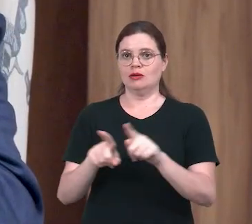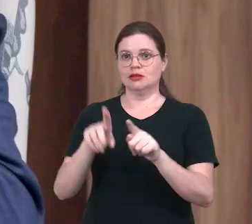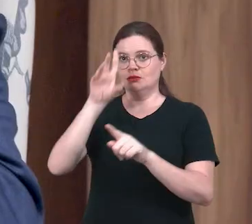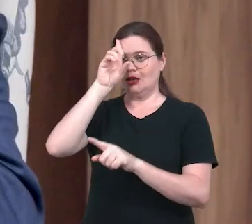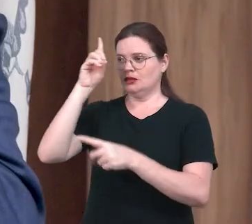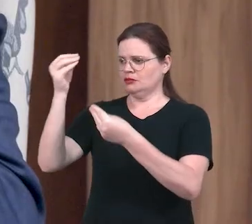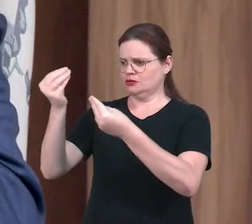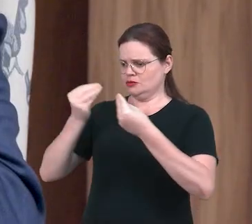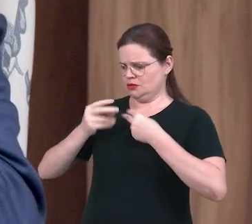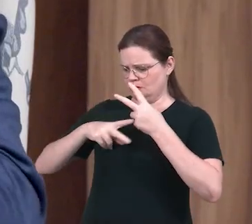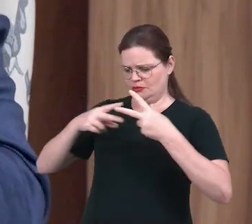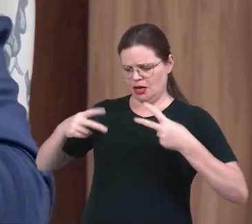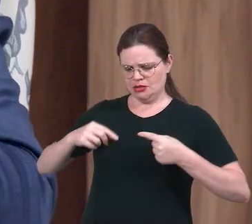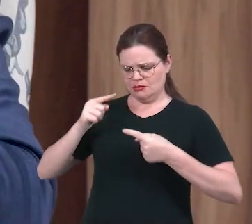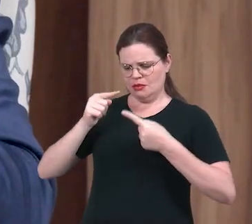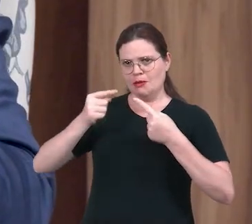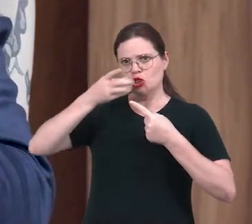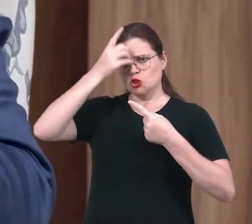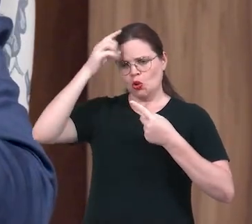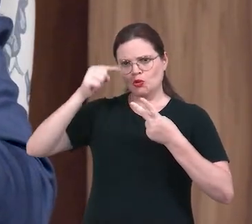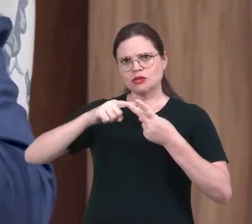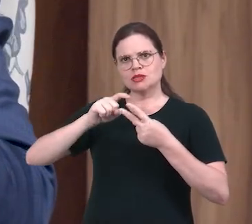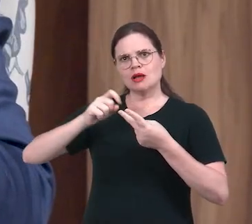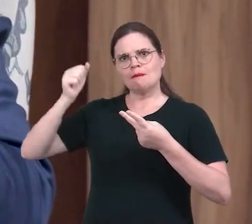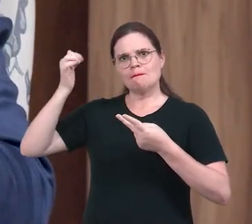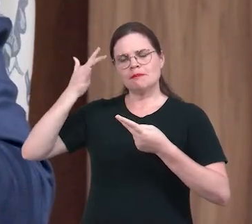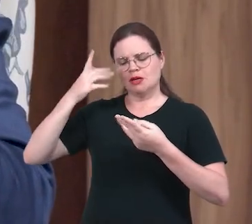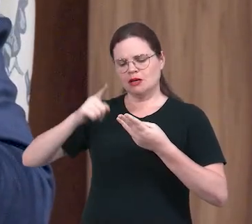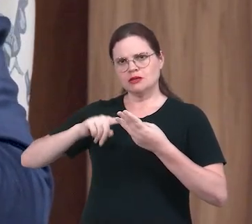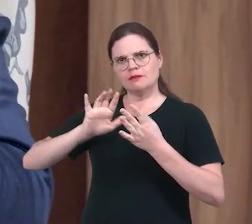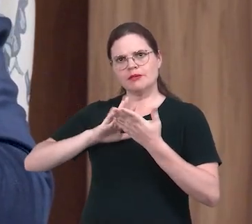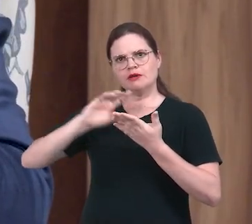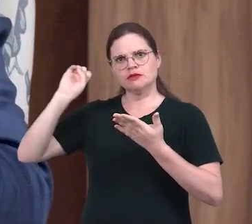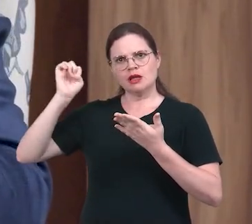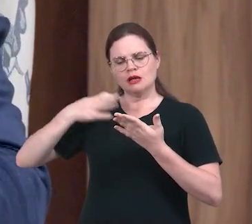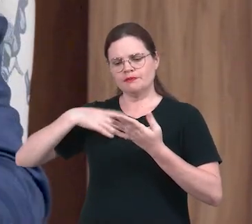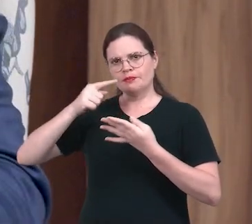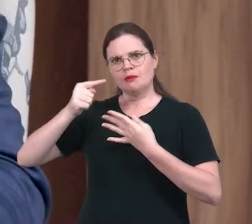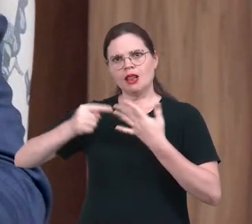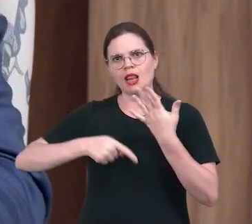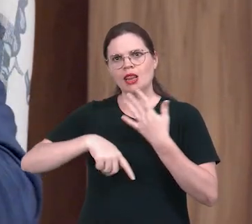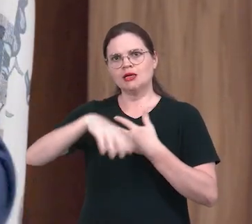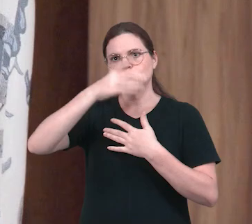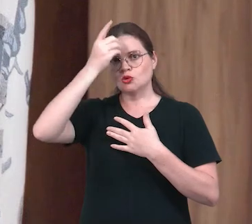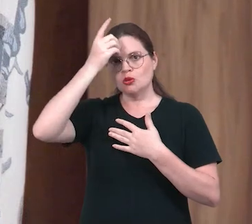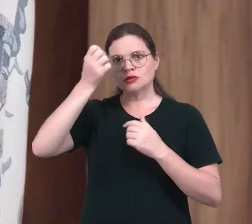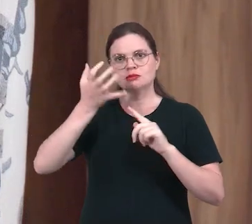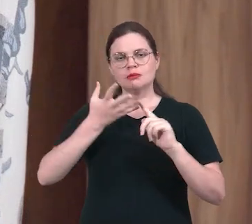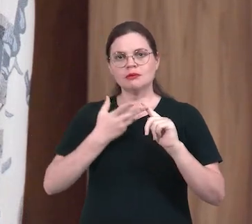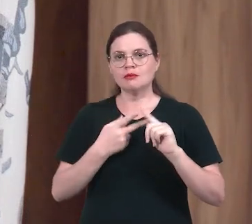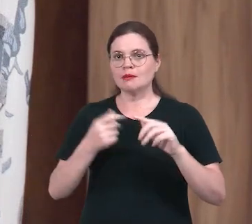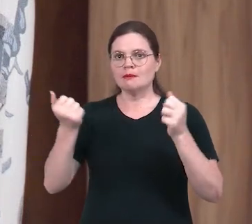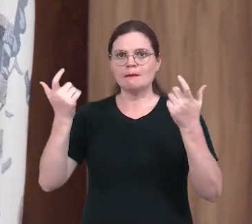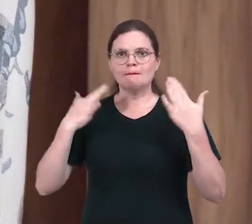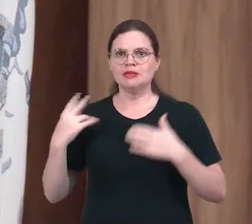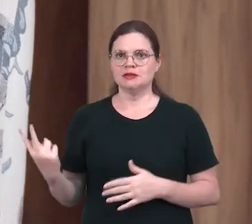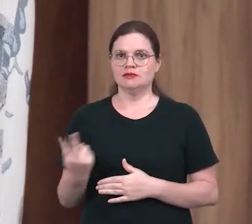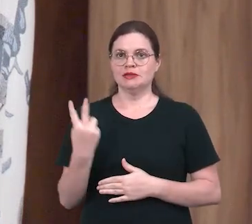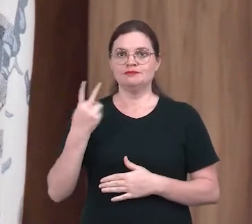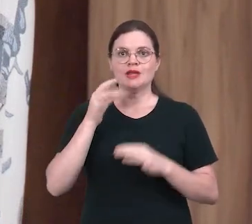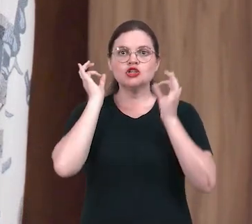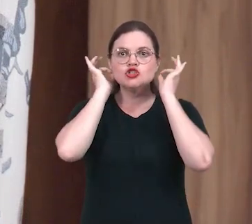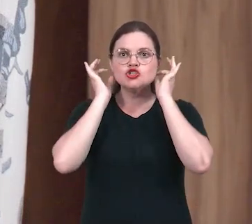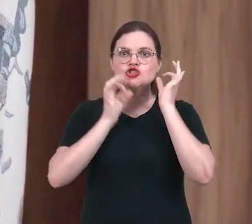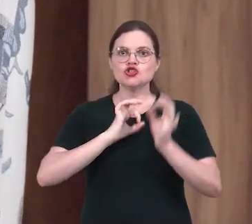tesouros, os dons espirituais. Valorizar a bênção dos dons espirituais na nossa família. As joias ali